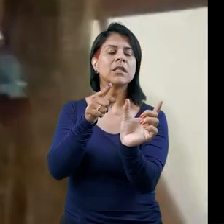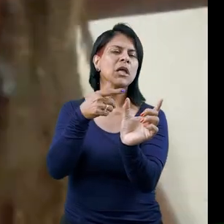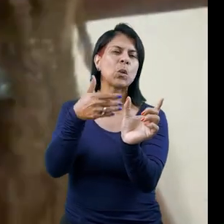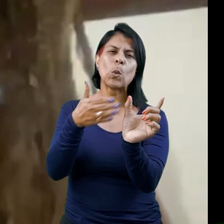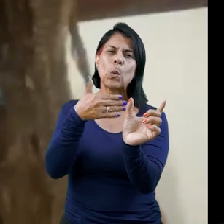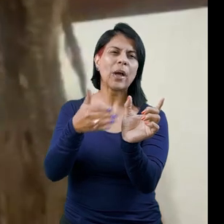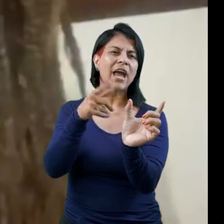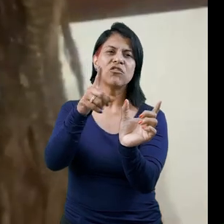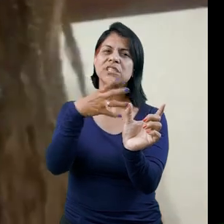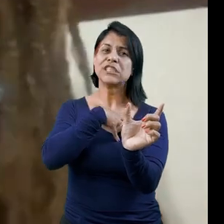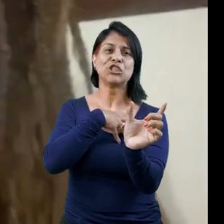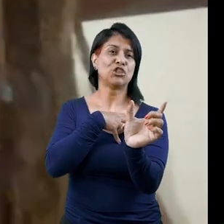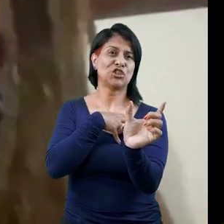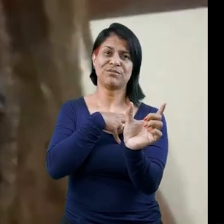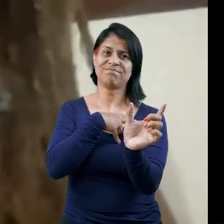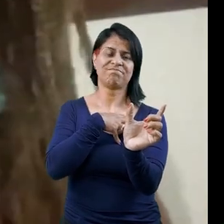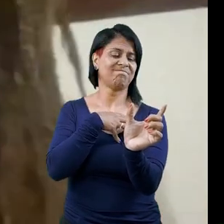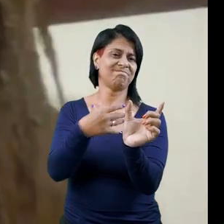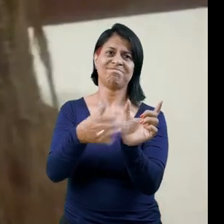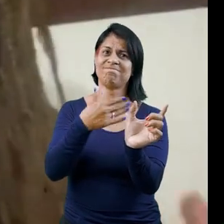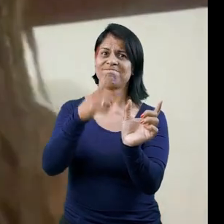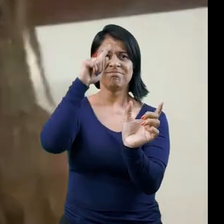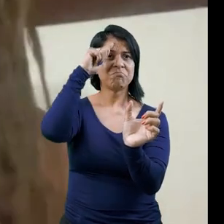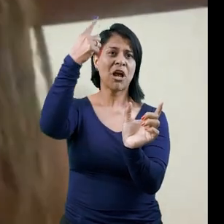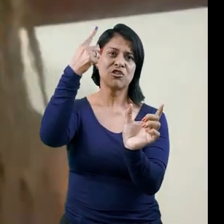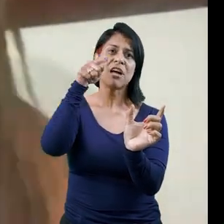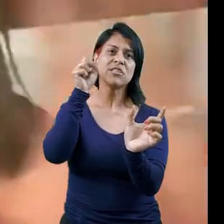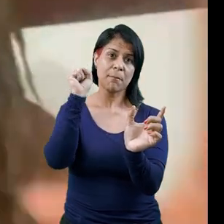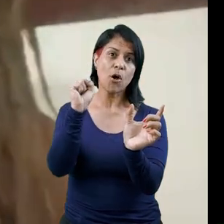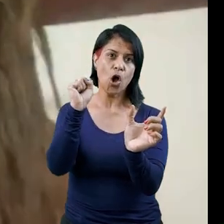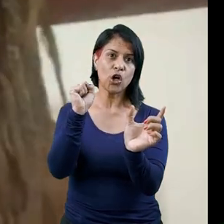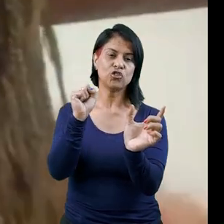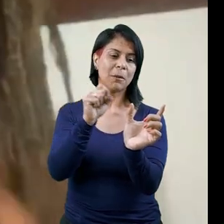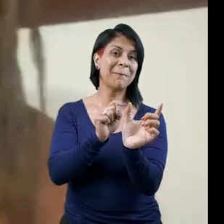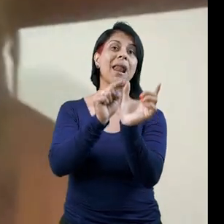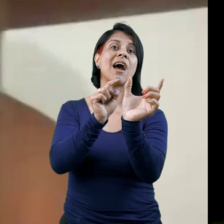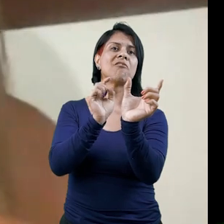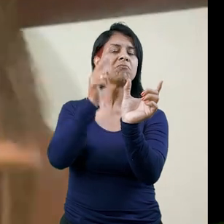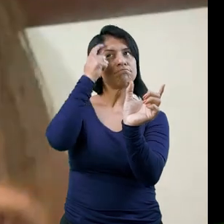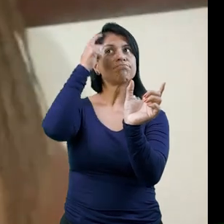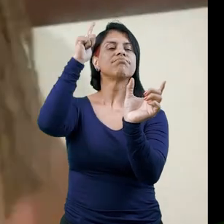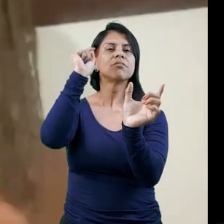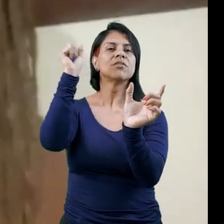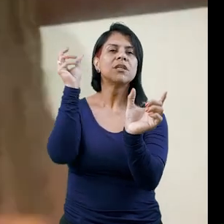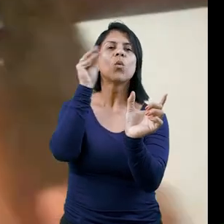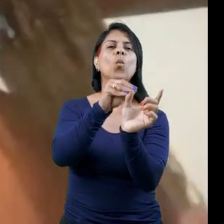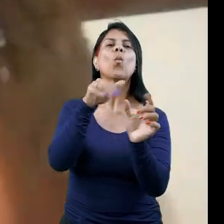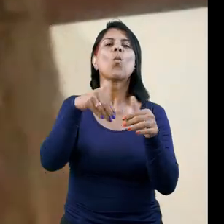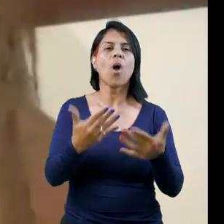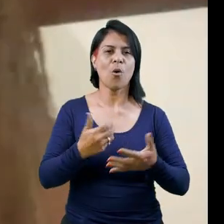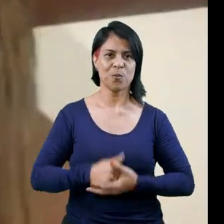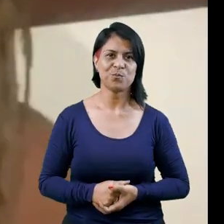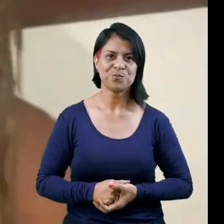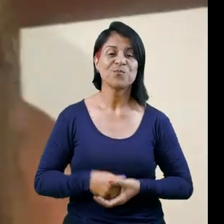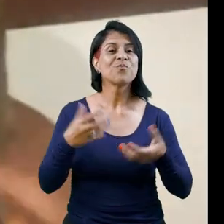idioma, do dialeto que vocês quiserem pensar, imaginarem, o que vier na cabeça. Então, eu